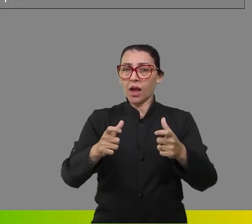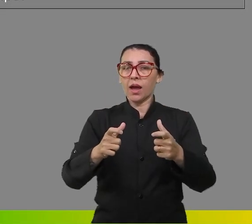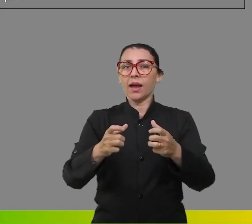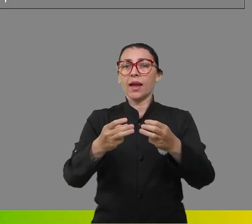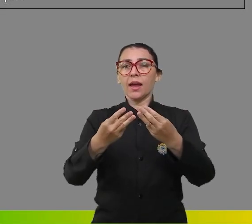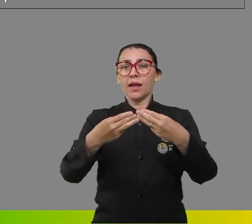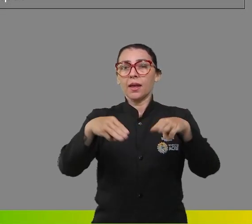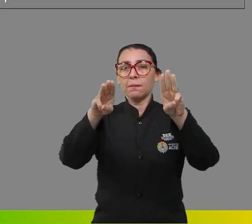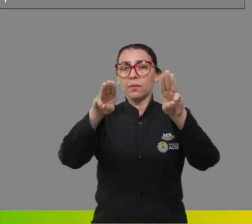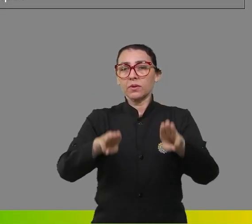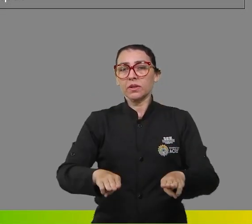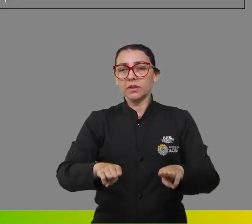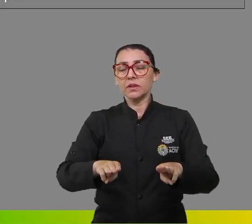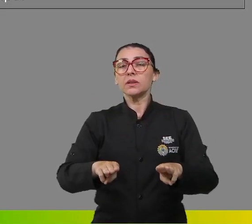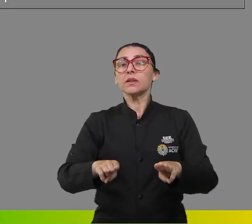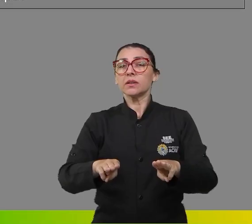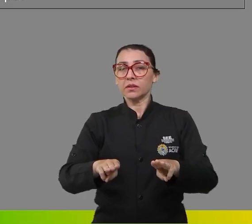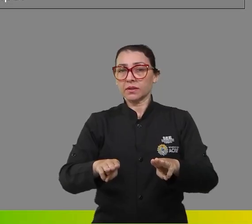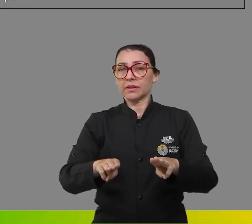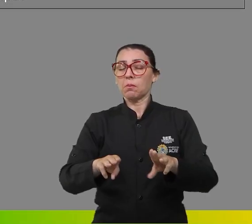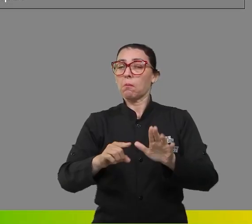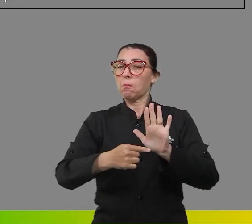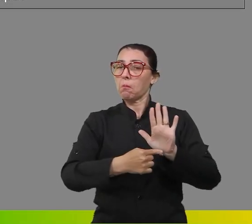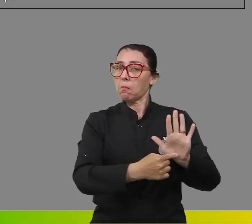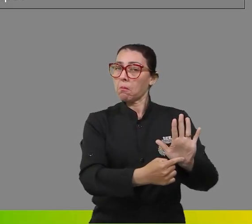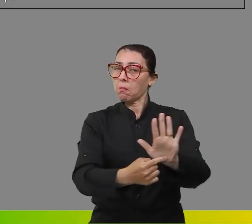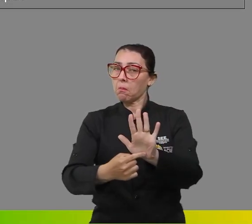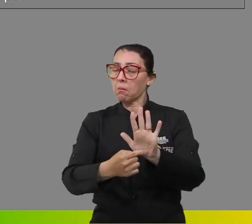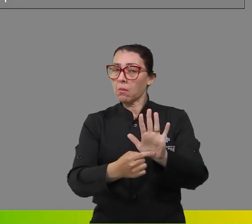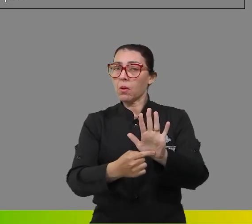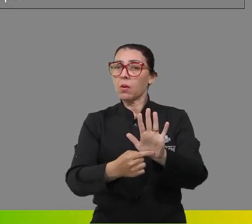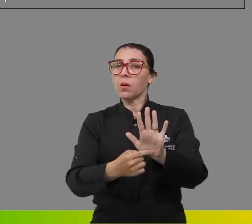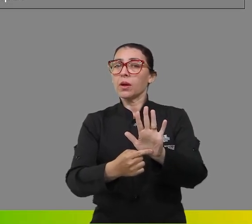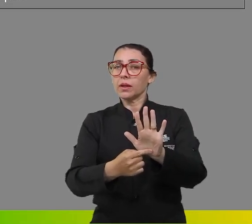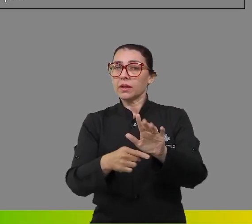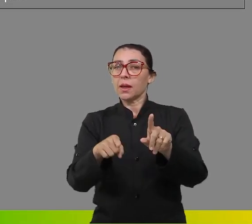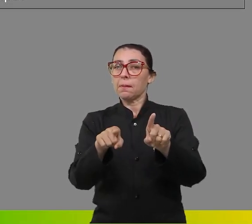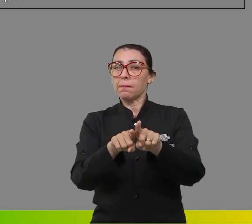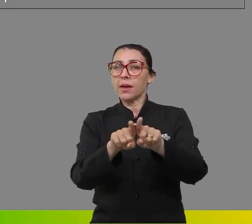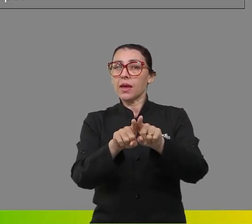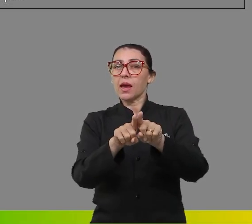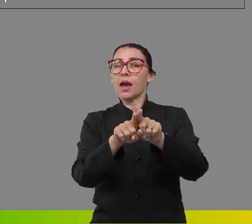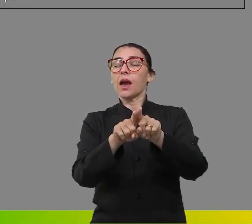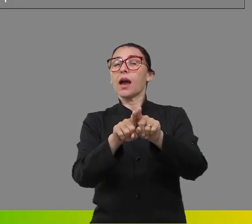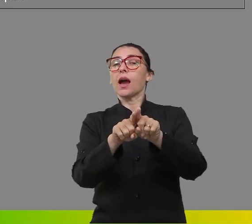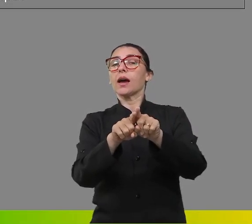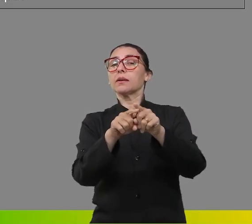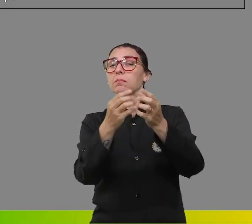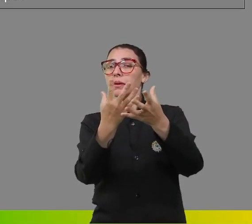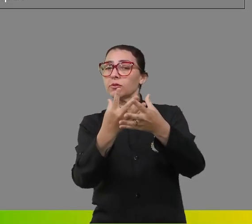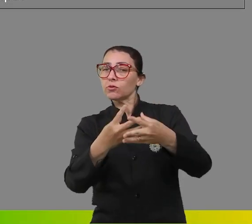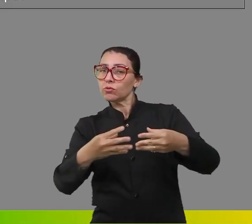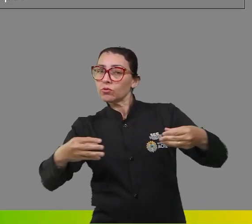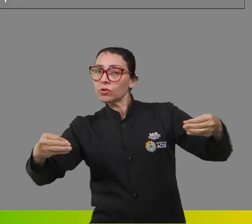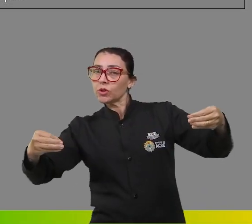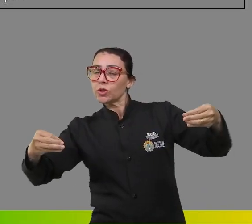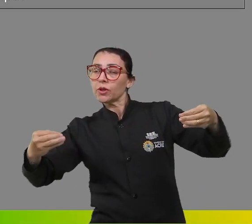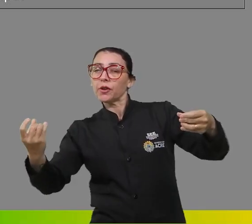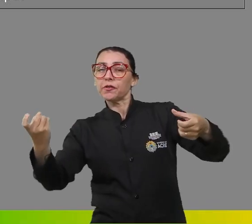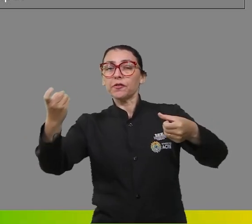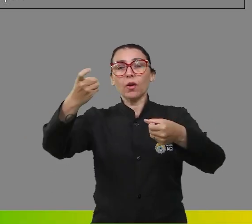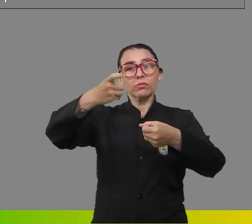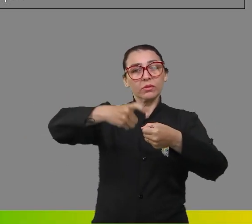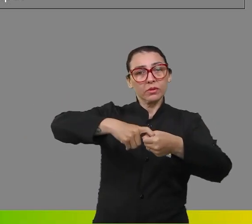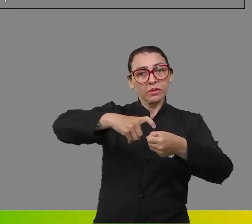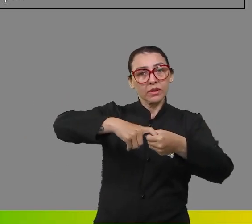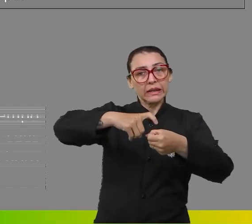museus. As obras de arte urbana ficam expostas e, portanto, sujeitas a intempéries e à passagem do tempo.